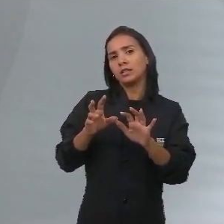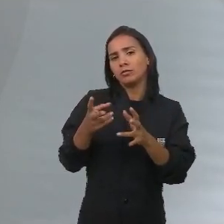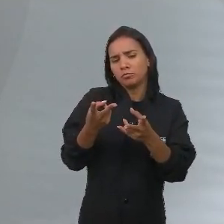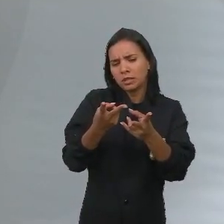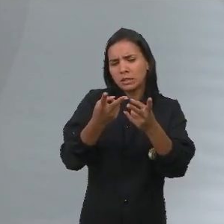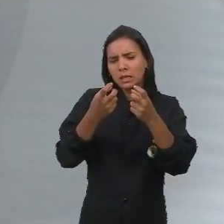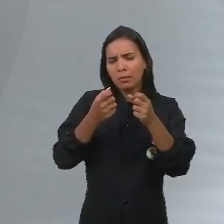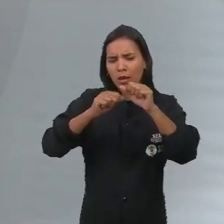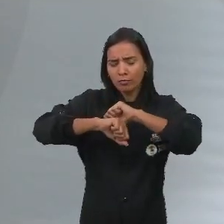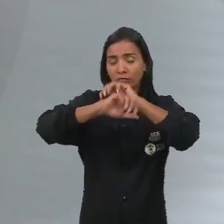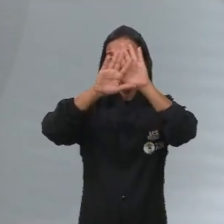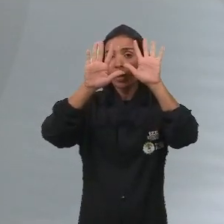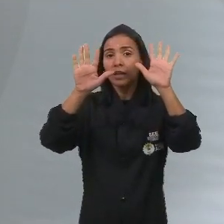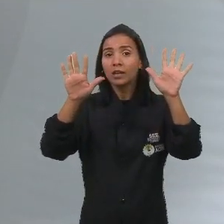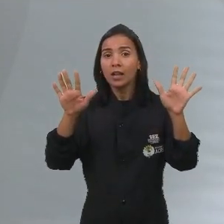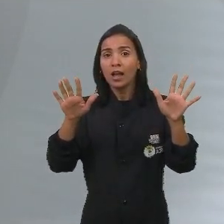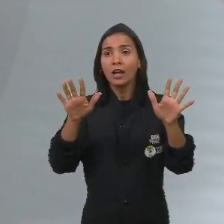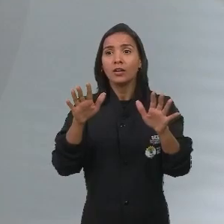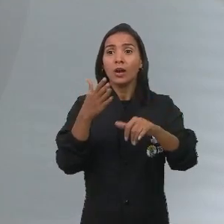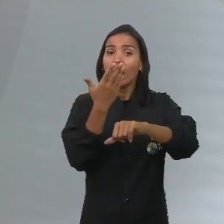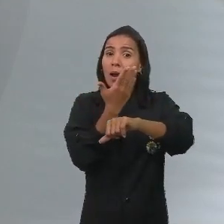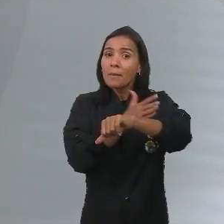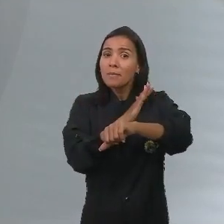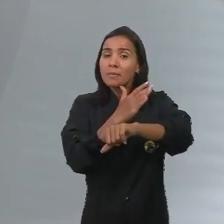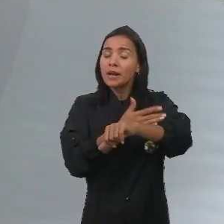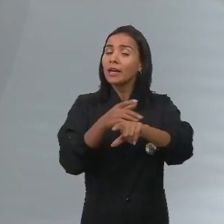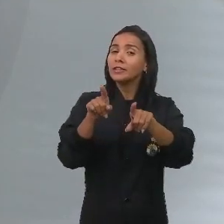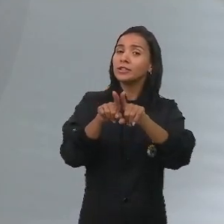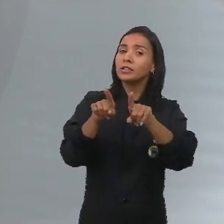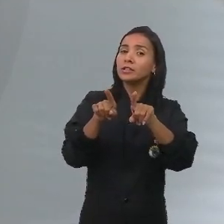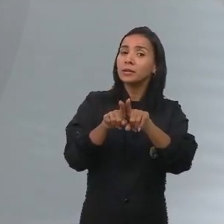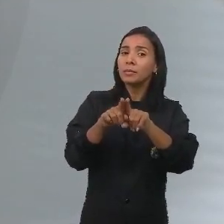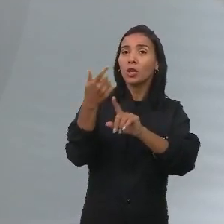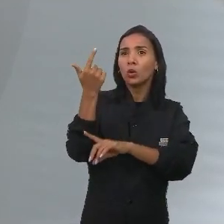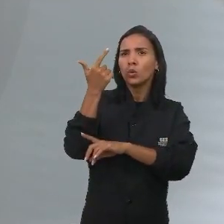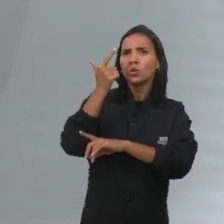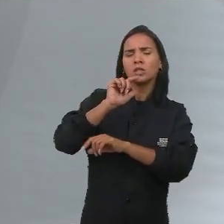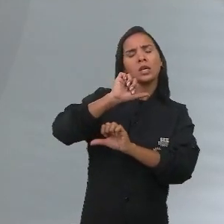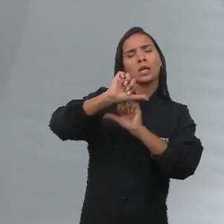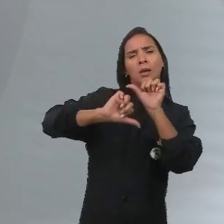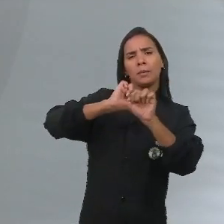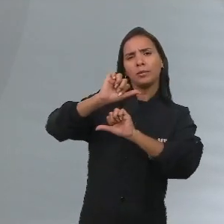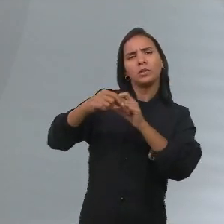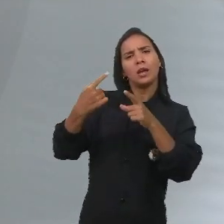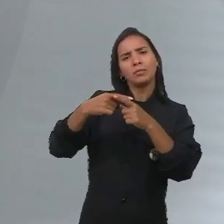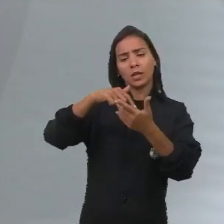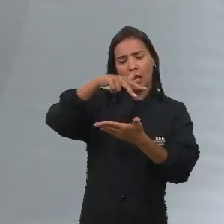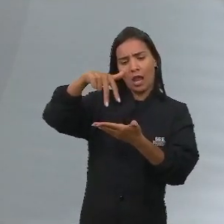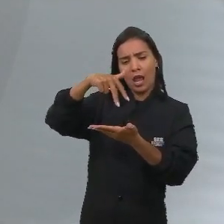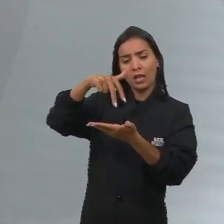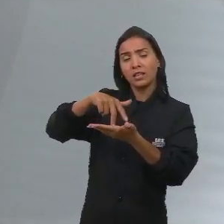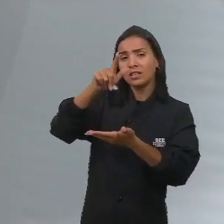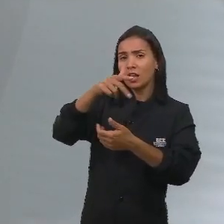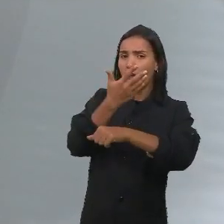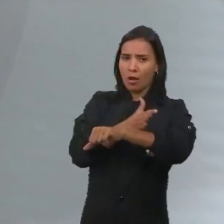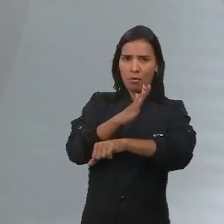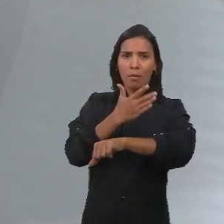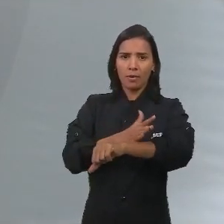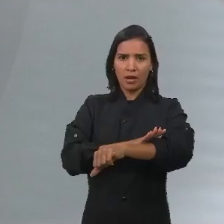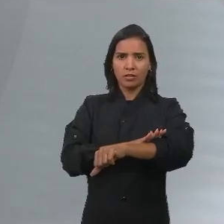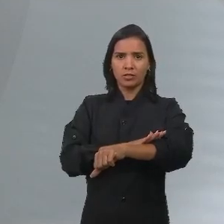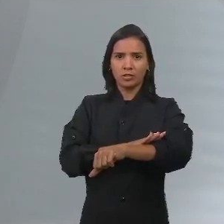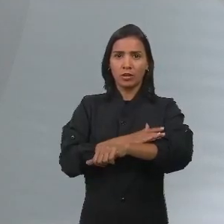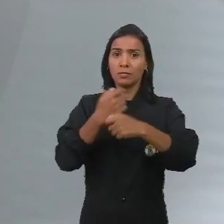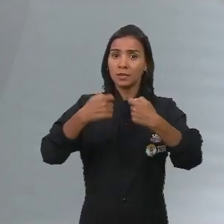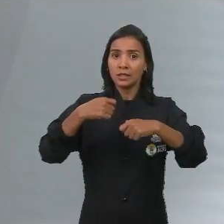de dar luz aquilo a prática Como dança ela deve ser reconhecida Outro ponto é